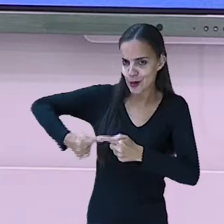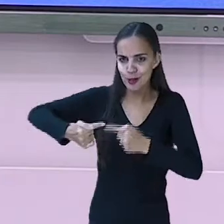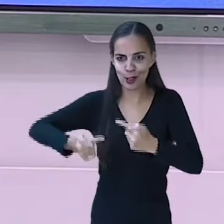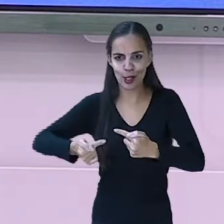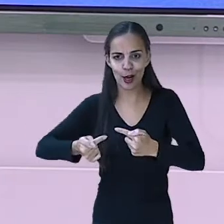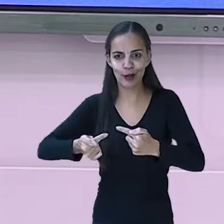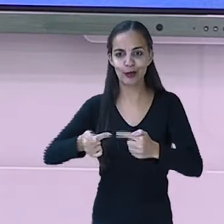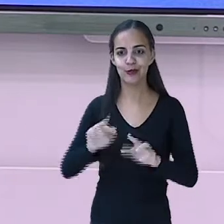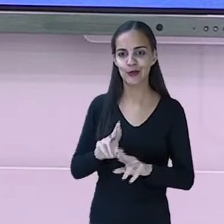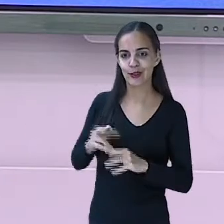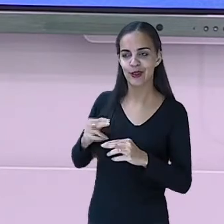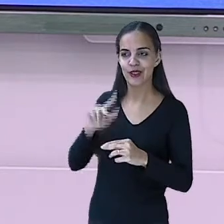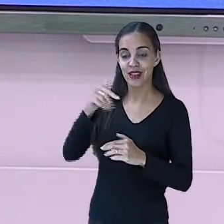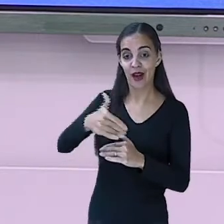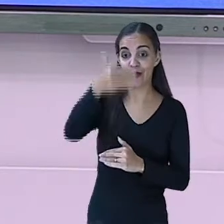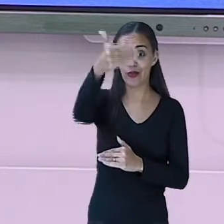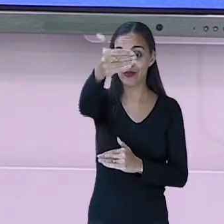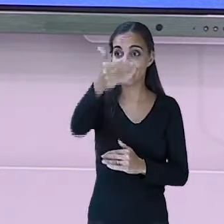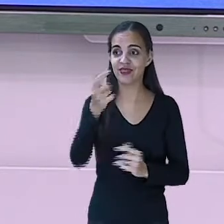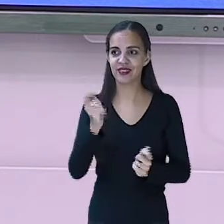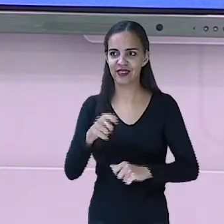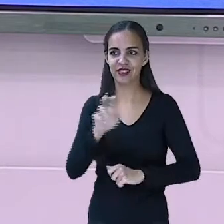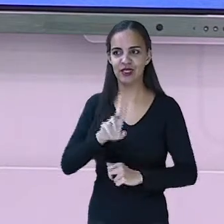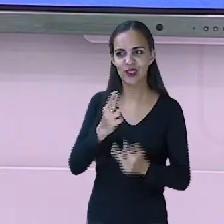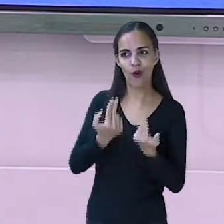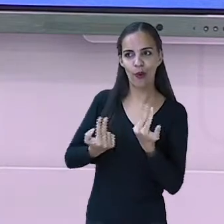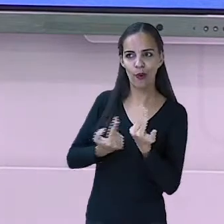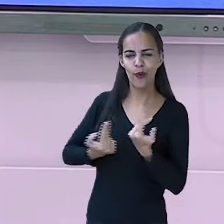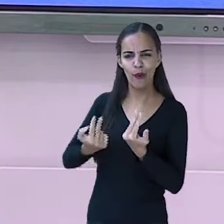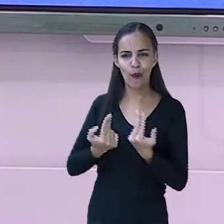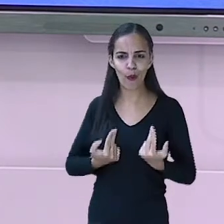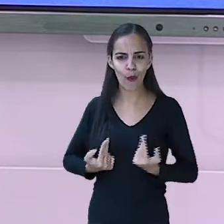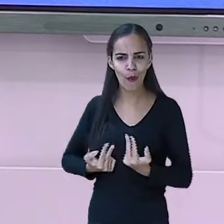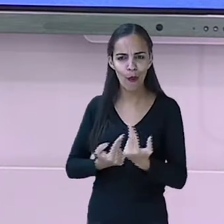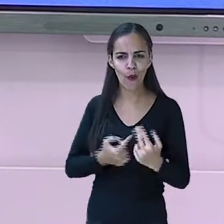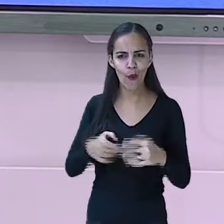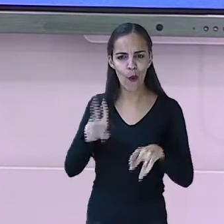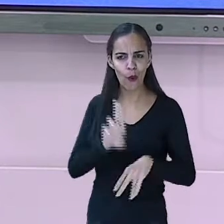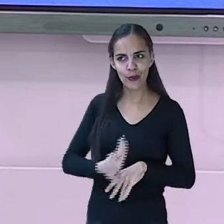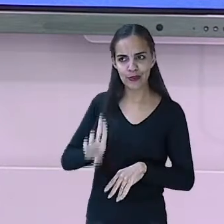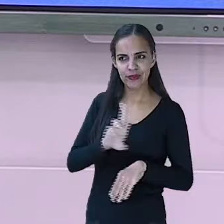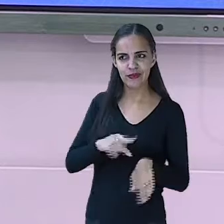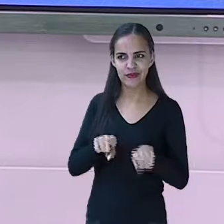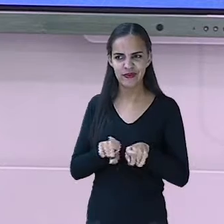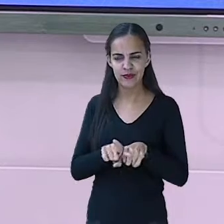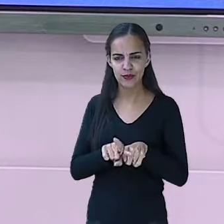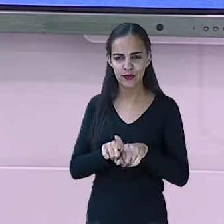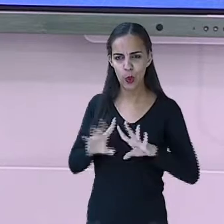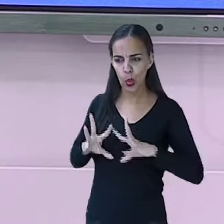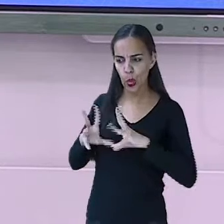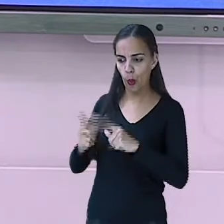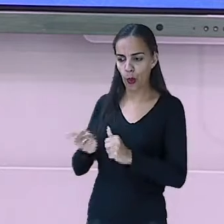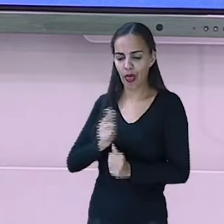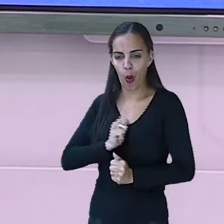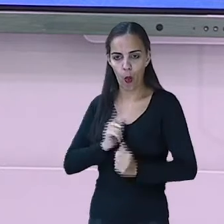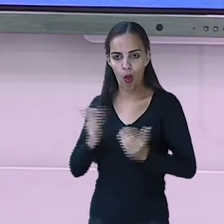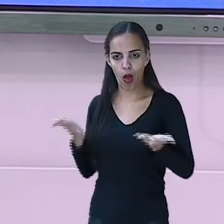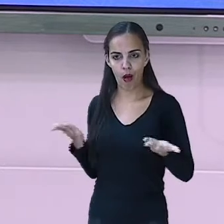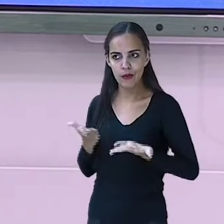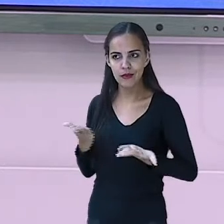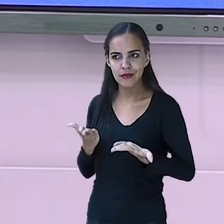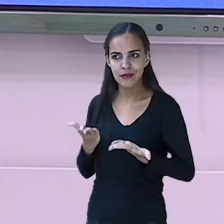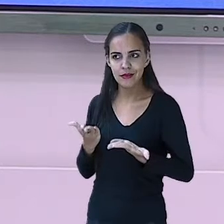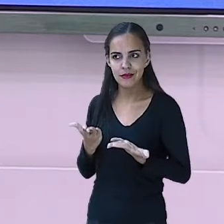também conhecerem, fazer uso do que eu tenho hoje? O que é